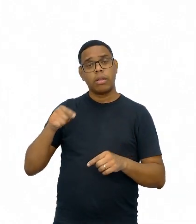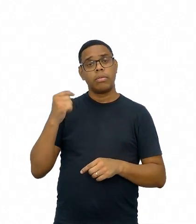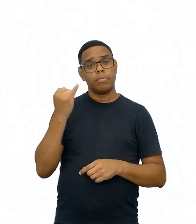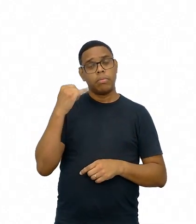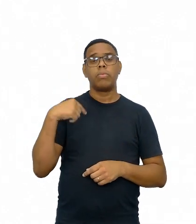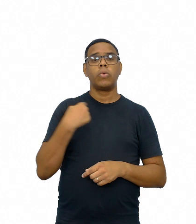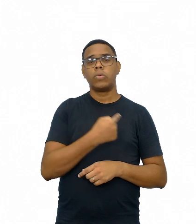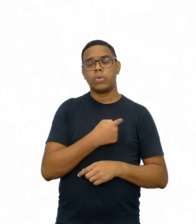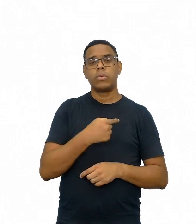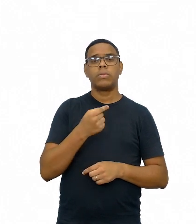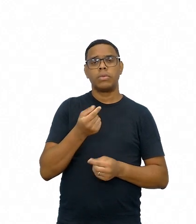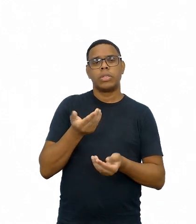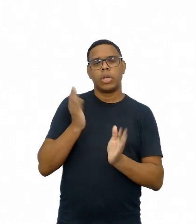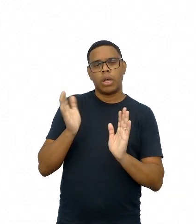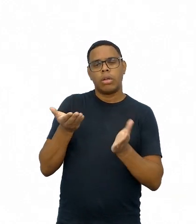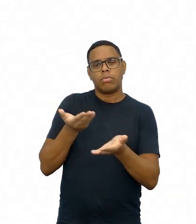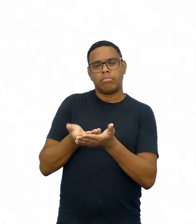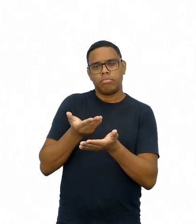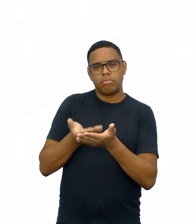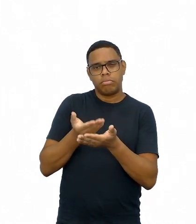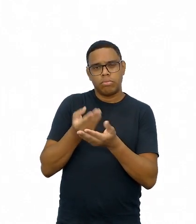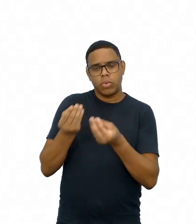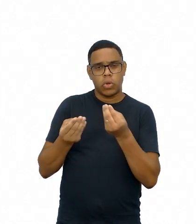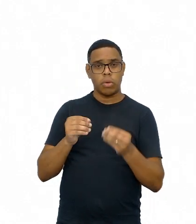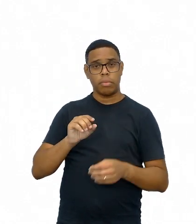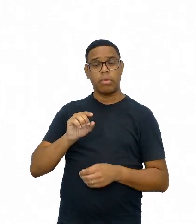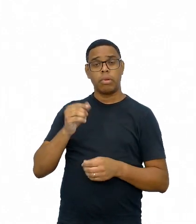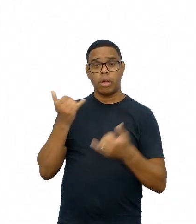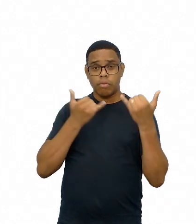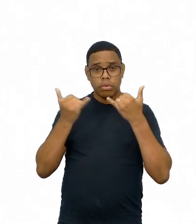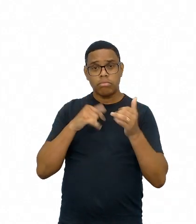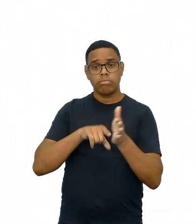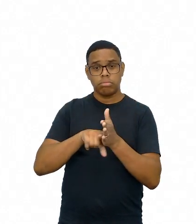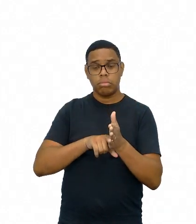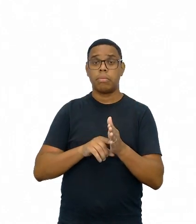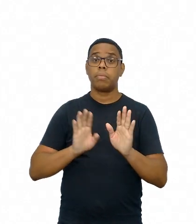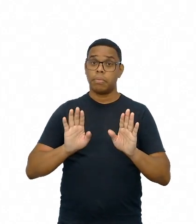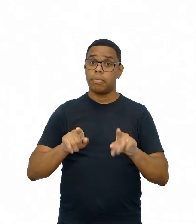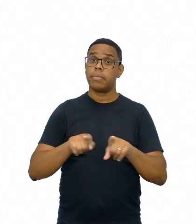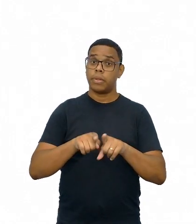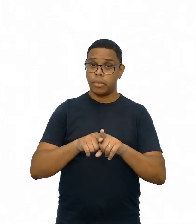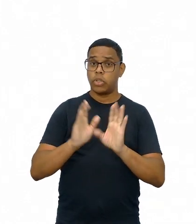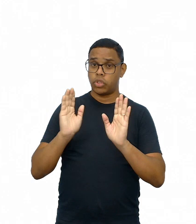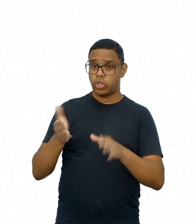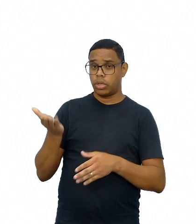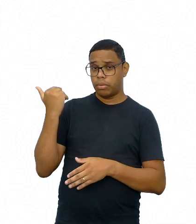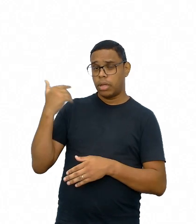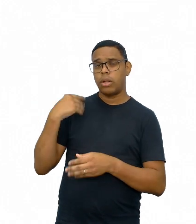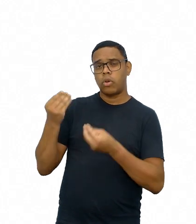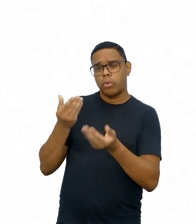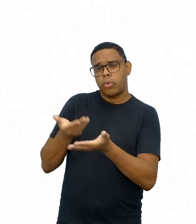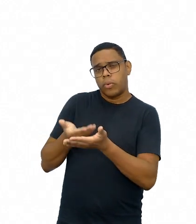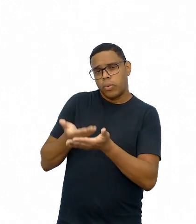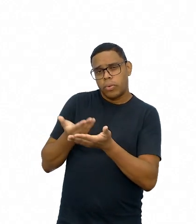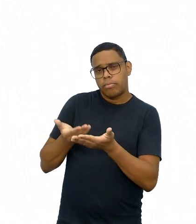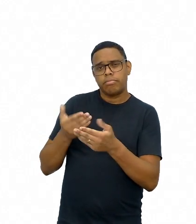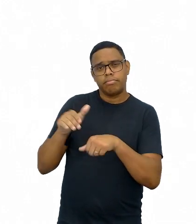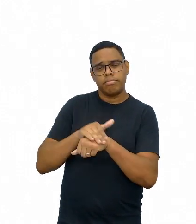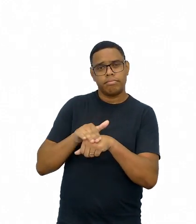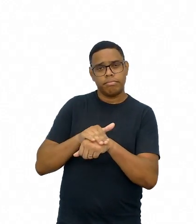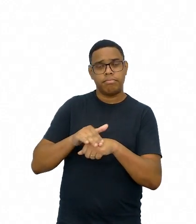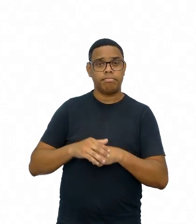que envolve aí o conhecimento com os dados. Mas também discutimos a complexidade